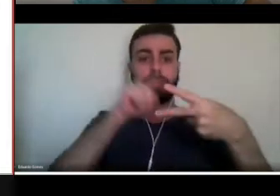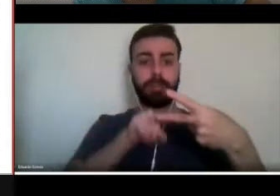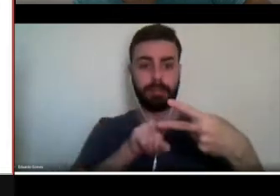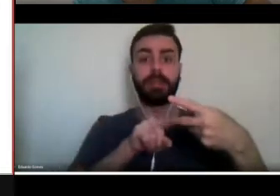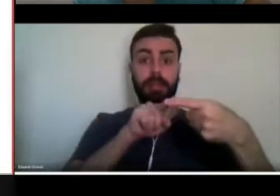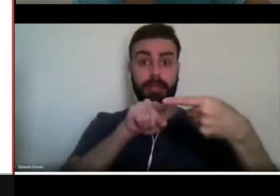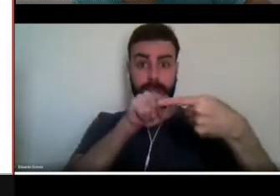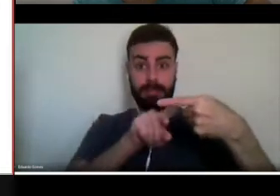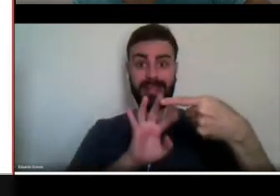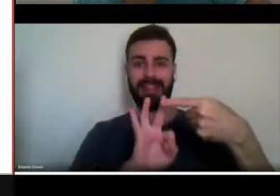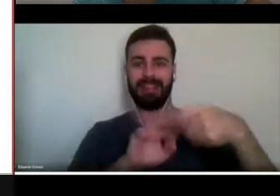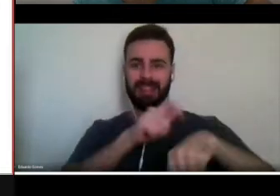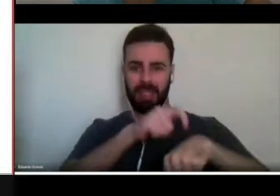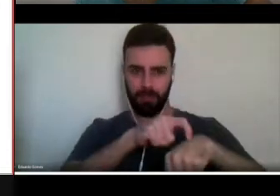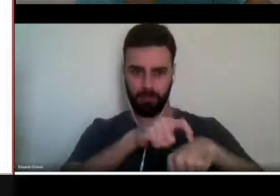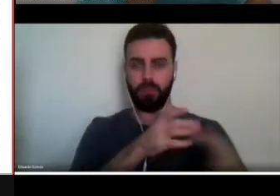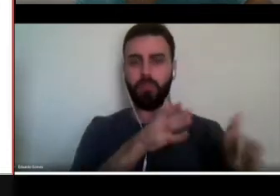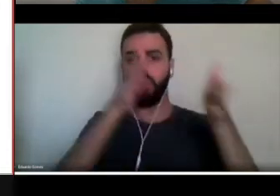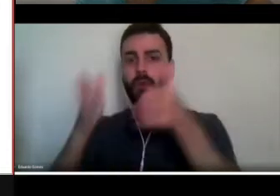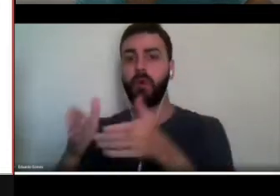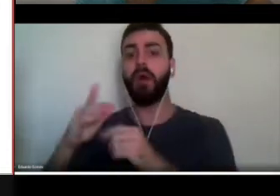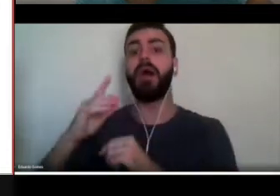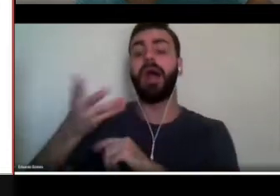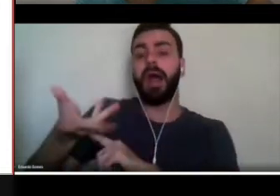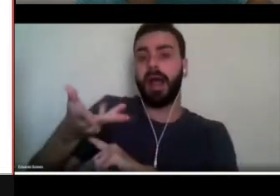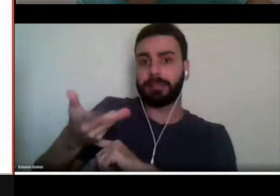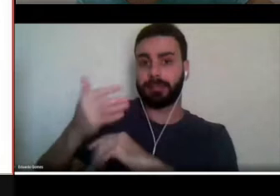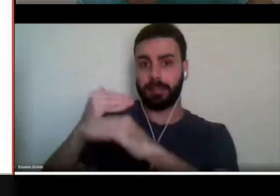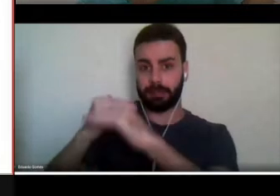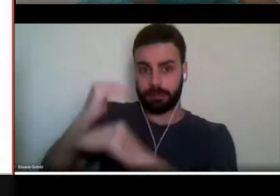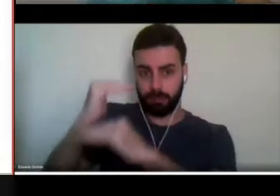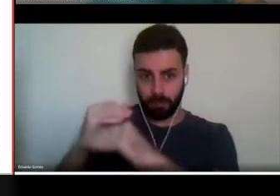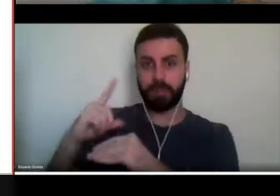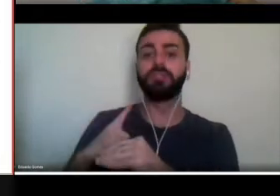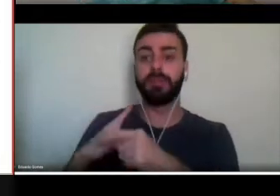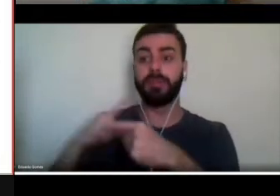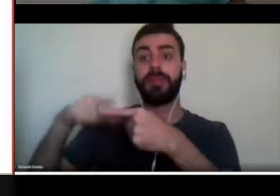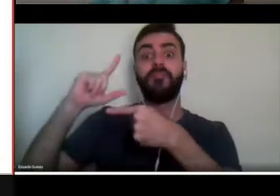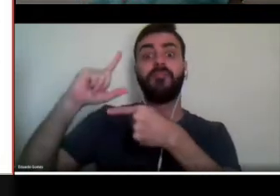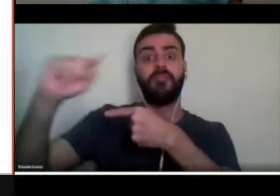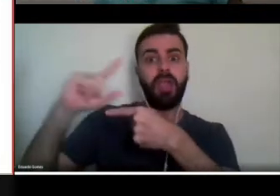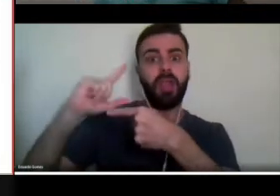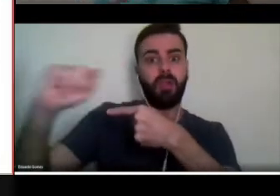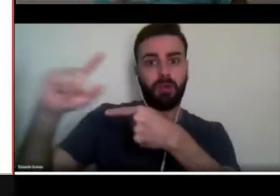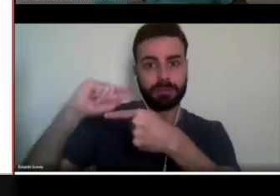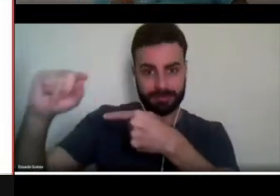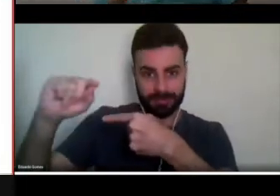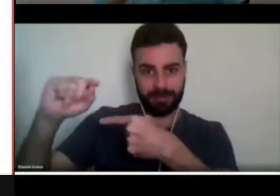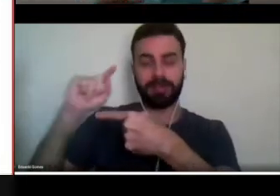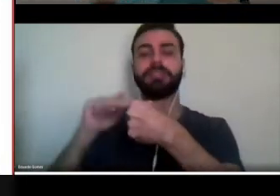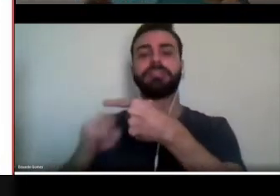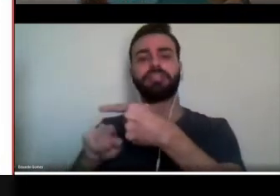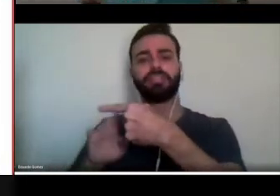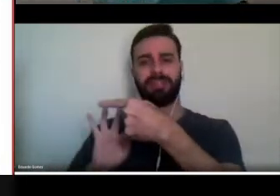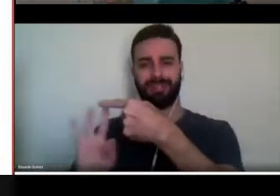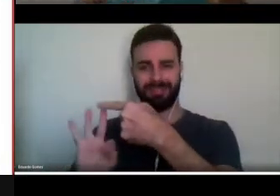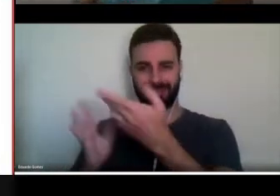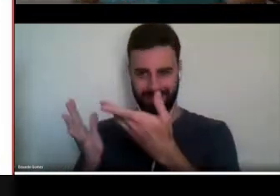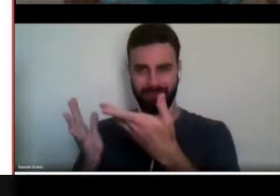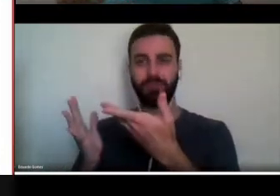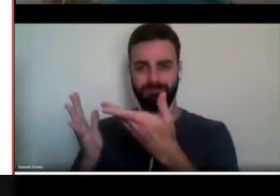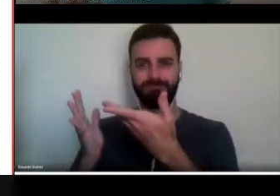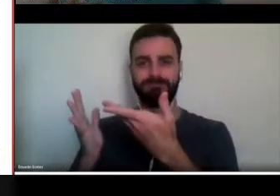variação total da velocidade no tempo total. Então, observem que quando você